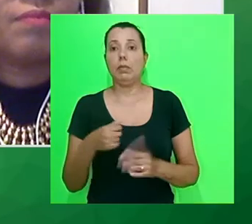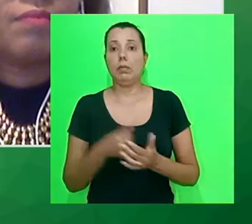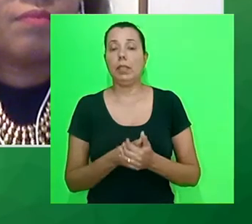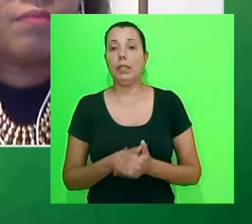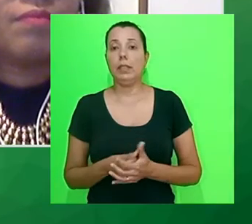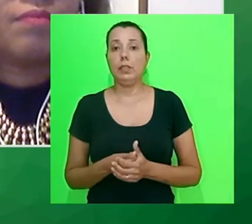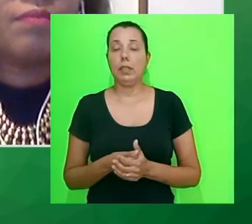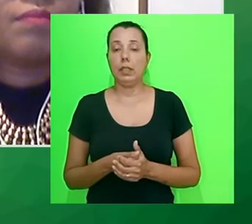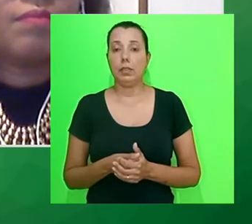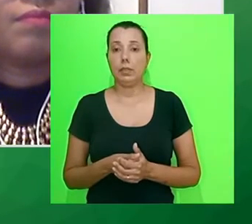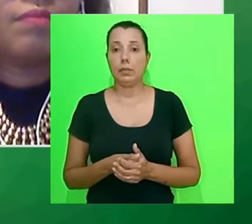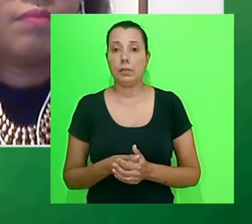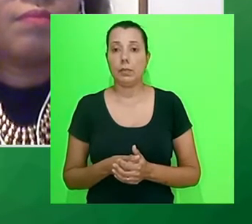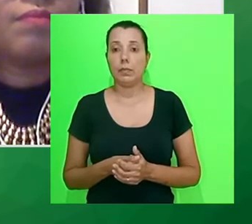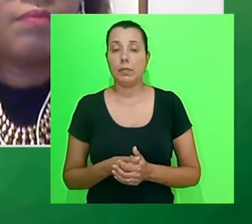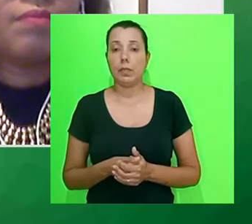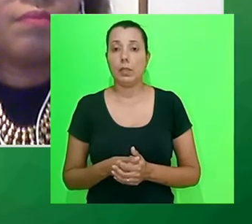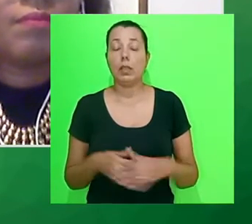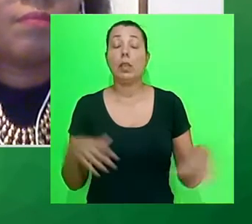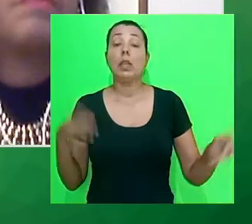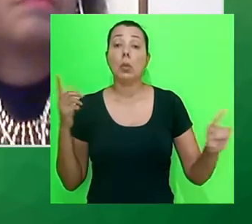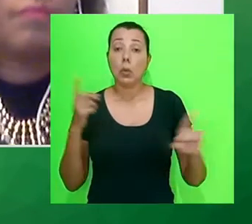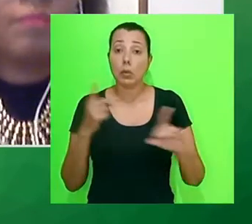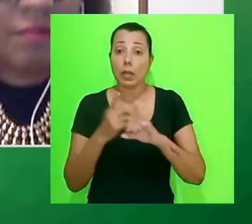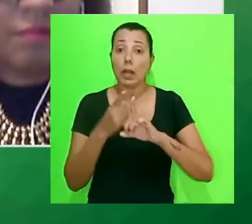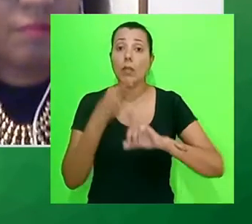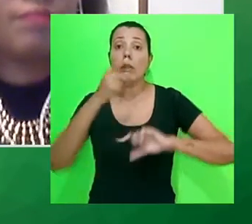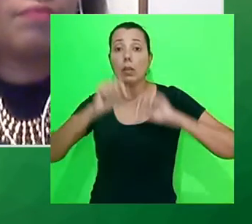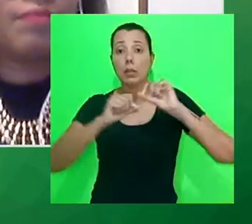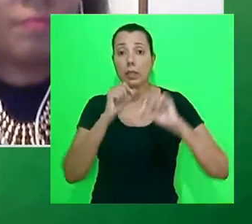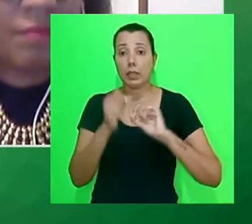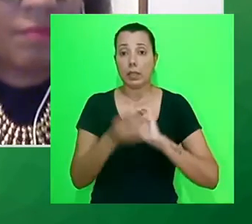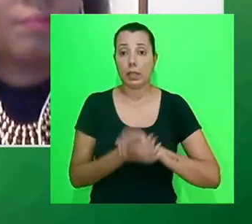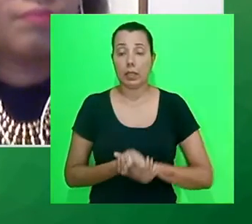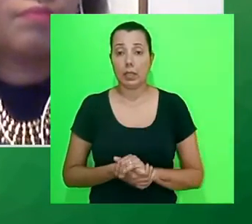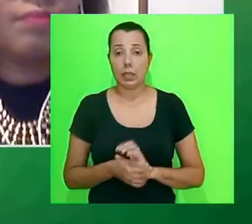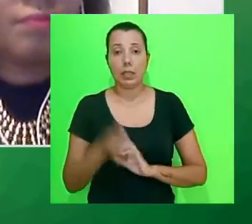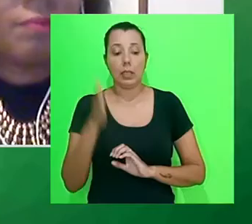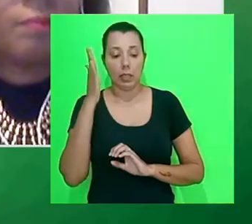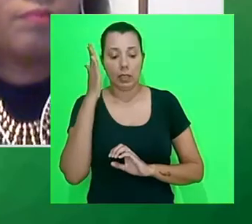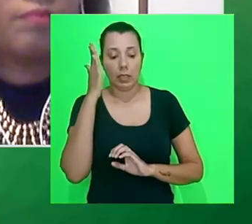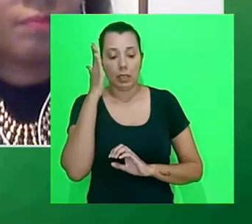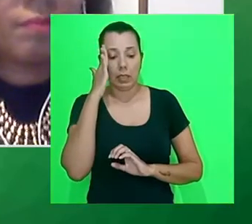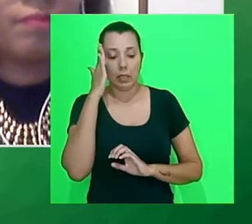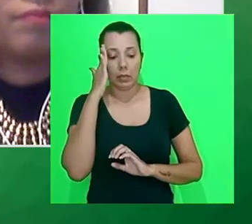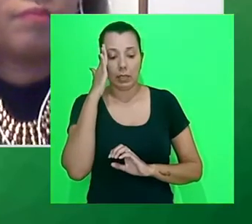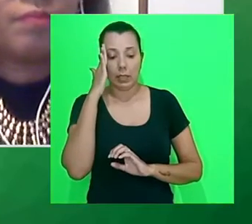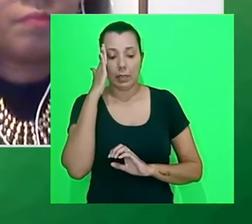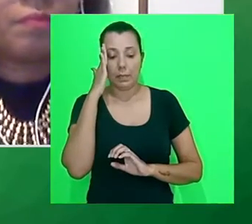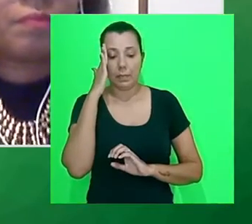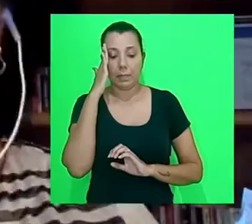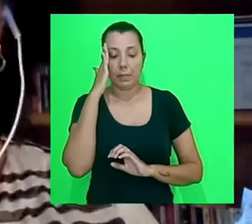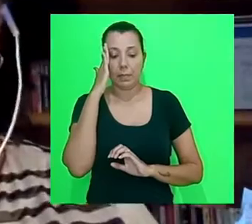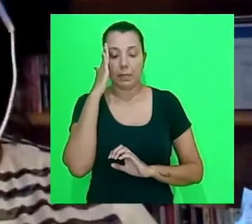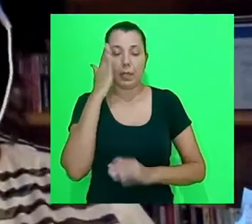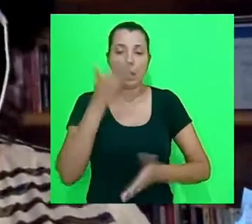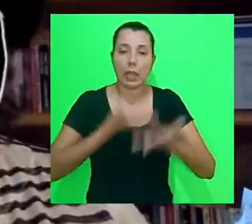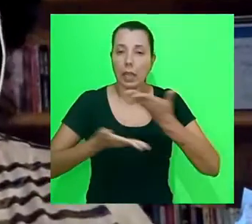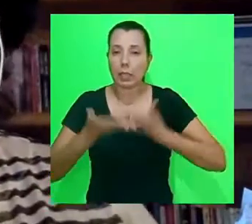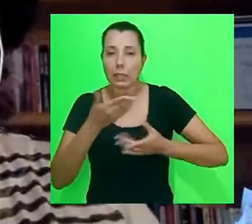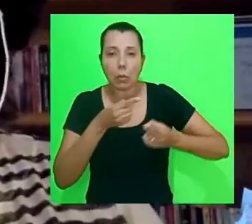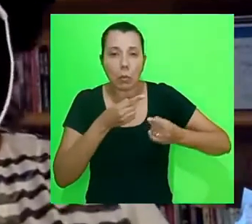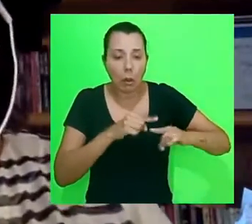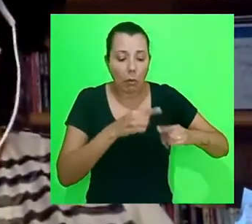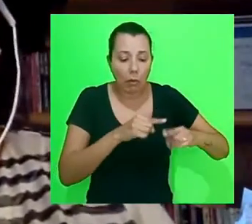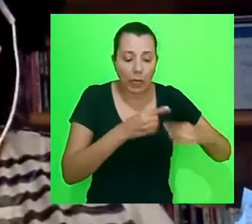já sofriam a violência. Certamente o que nós temos são as práticas de violência acontecendo como sempre